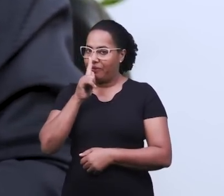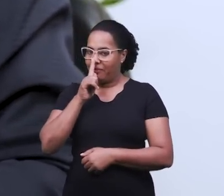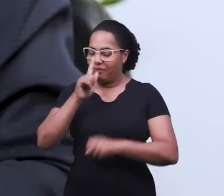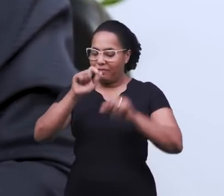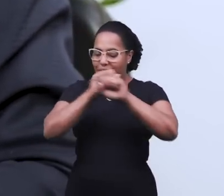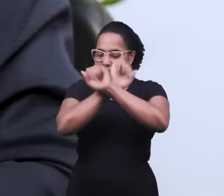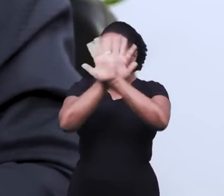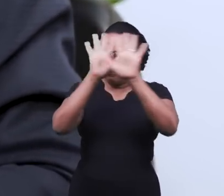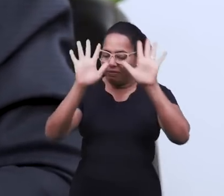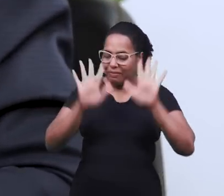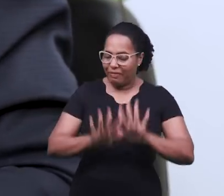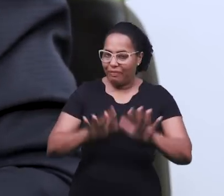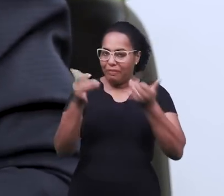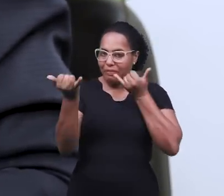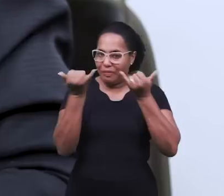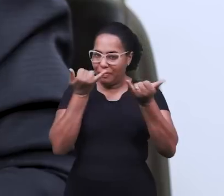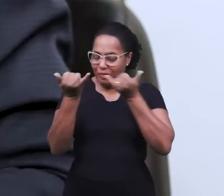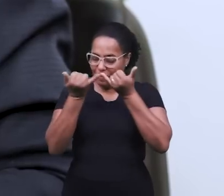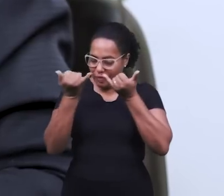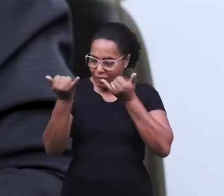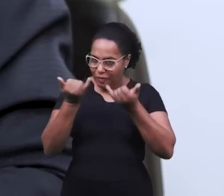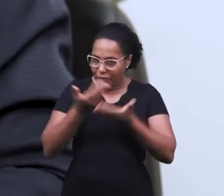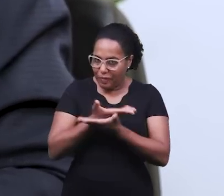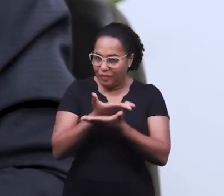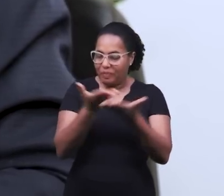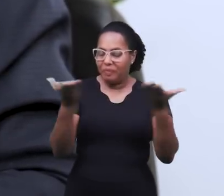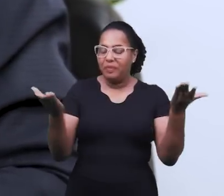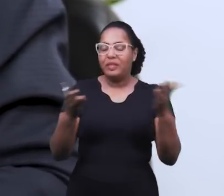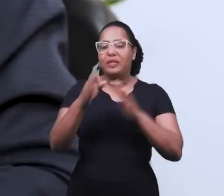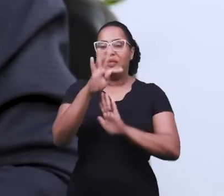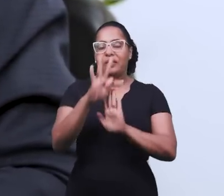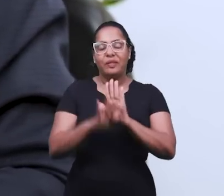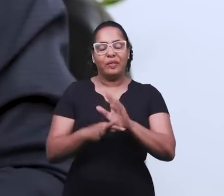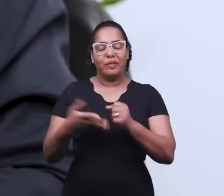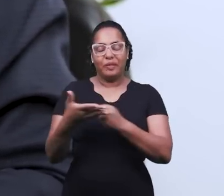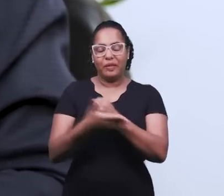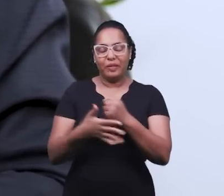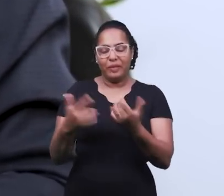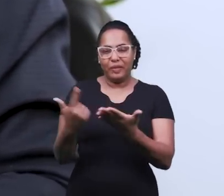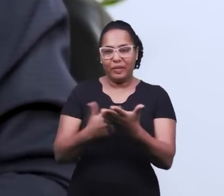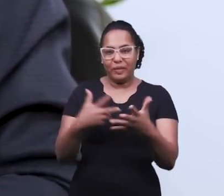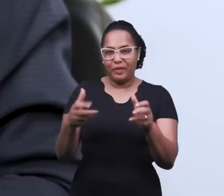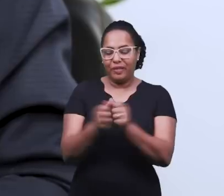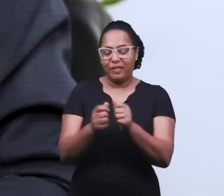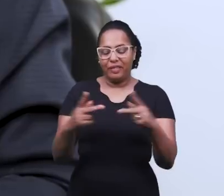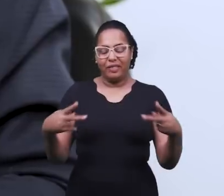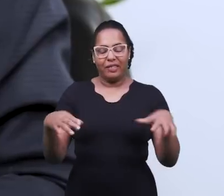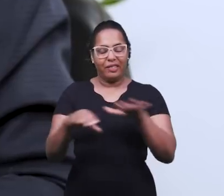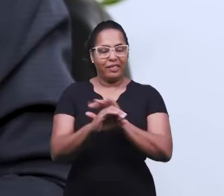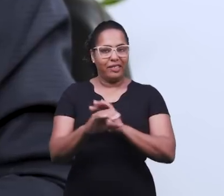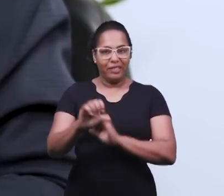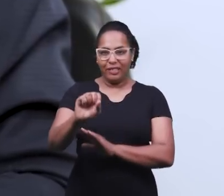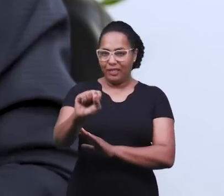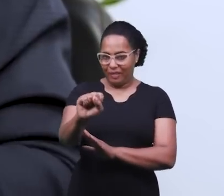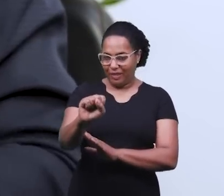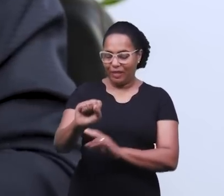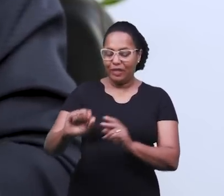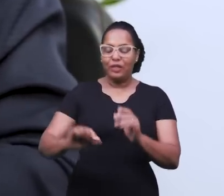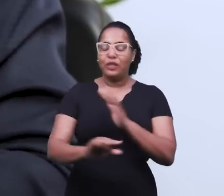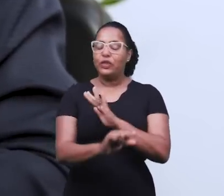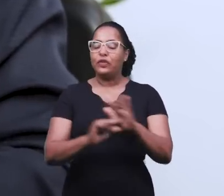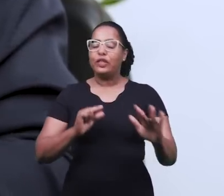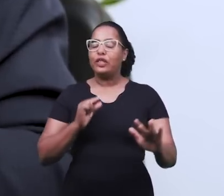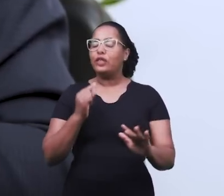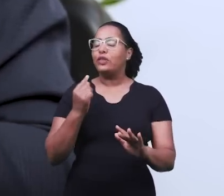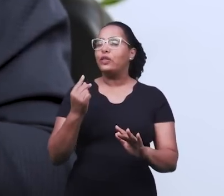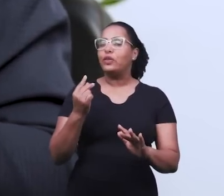esclarecimentos e informações para trazer para nós aqui. E o texto base se encontra no livro do Apocalipse, capítulo 8. Os dois versos